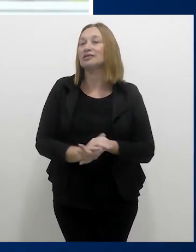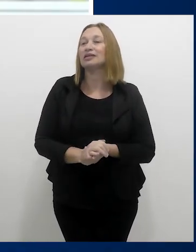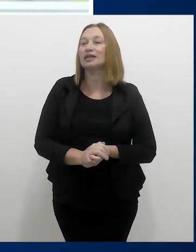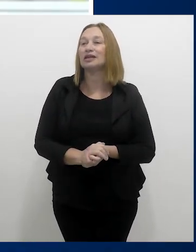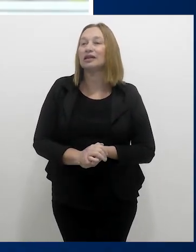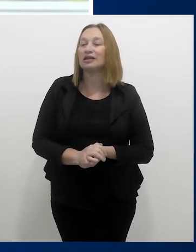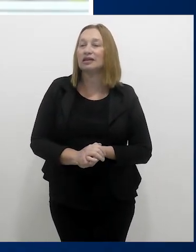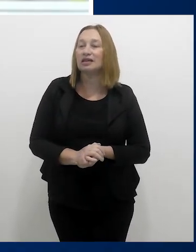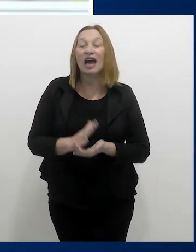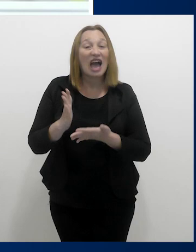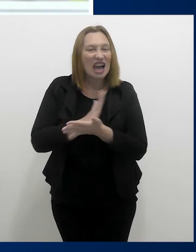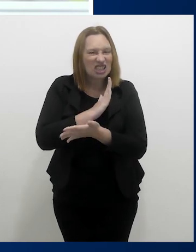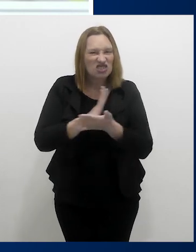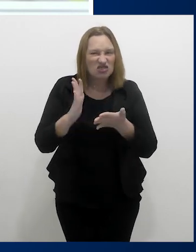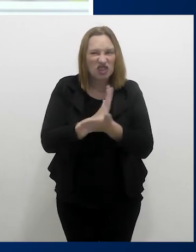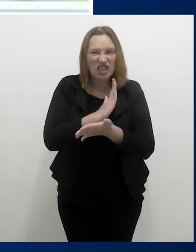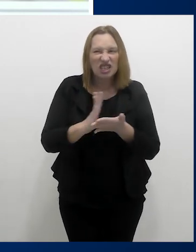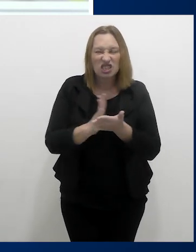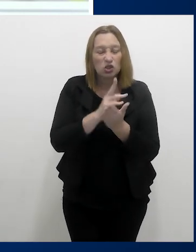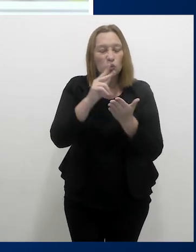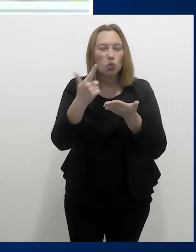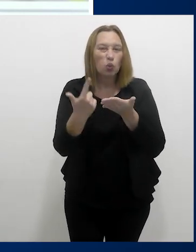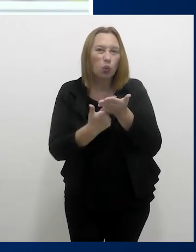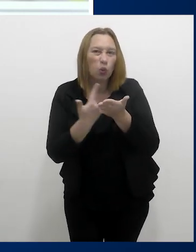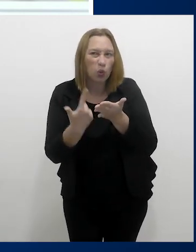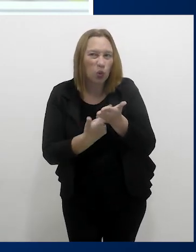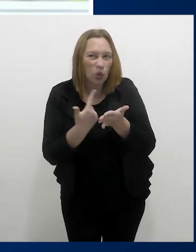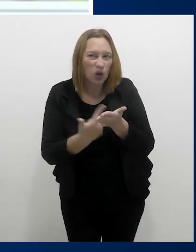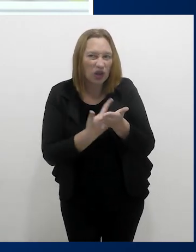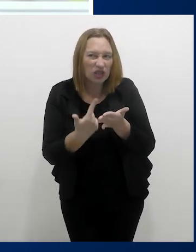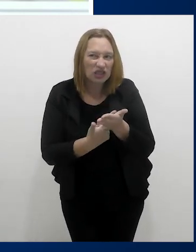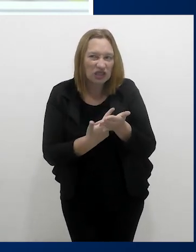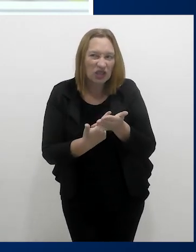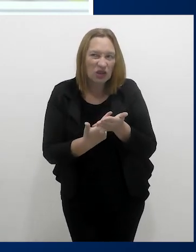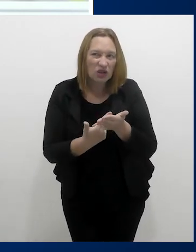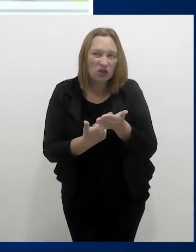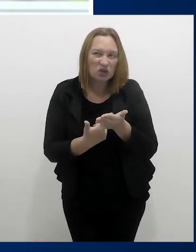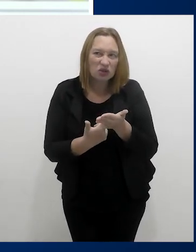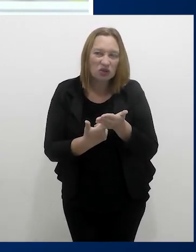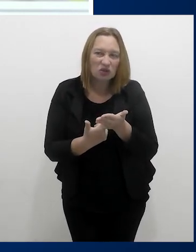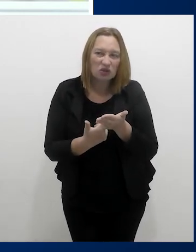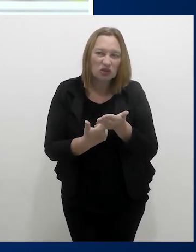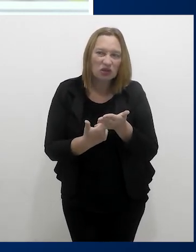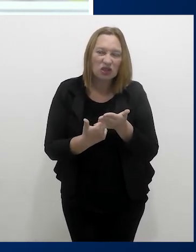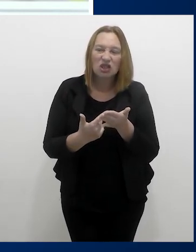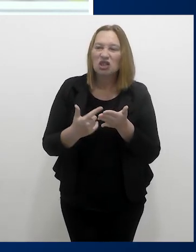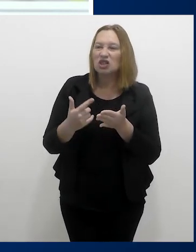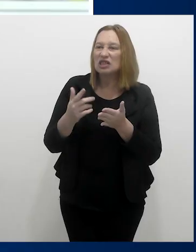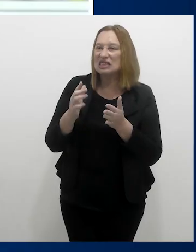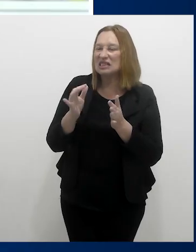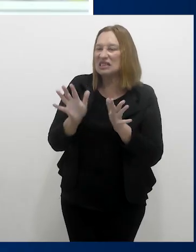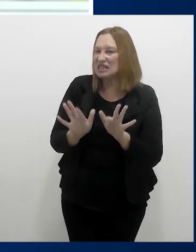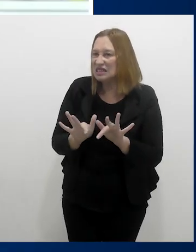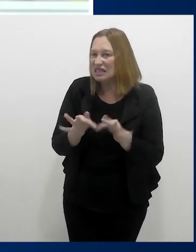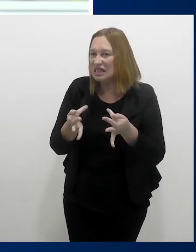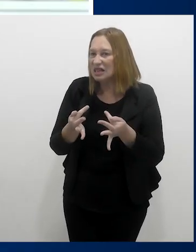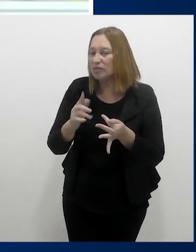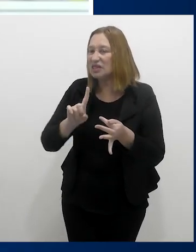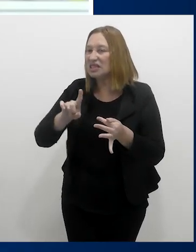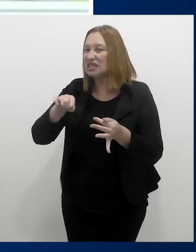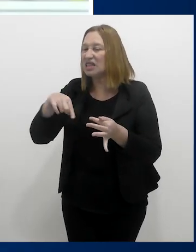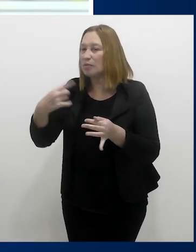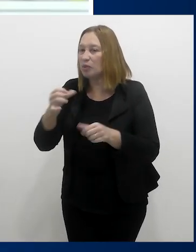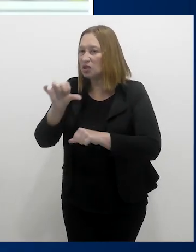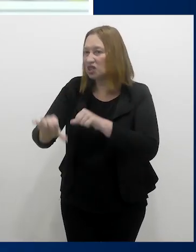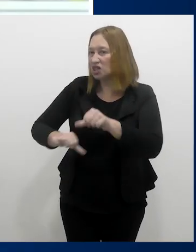incrível que pareça, às vezes um livro super comercial, super bobinho, desses que depois vira filme